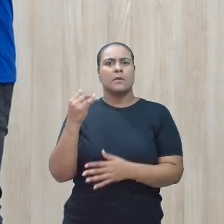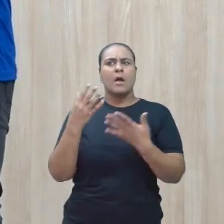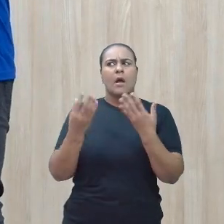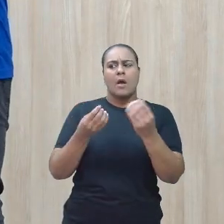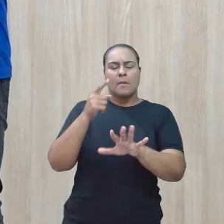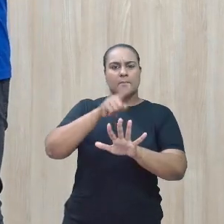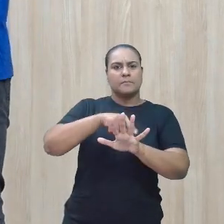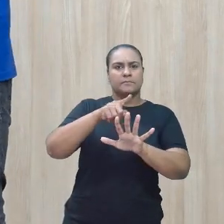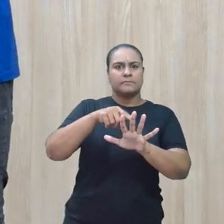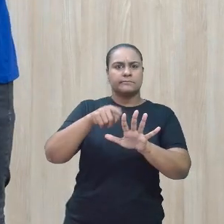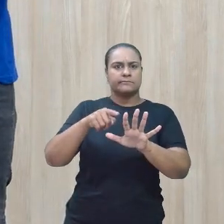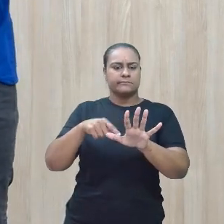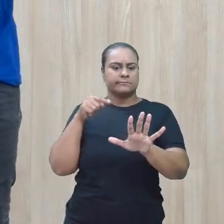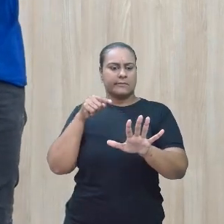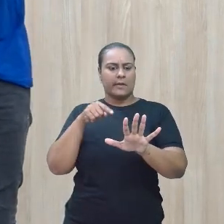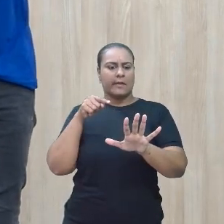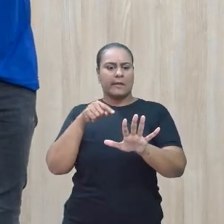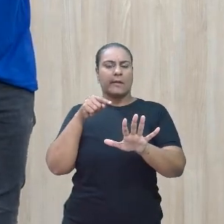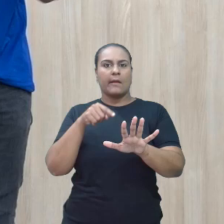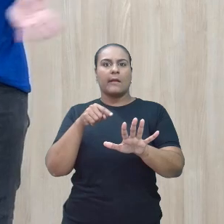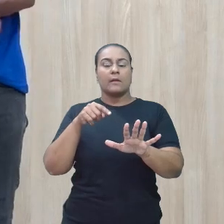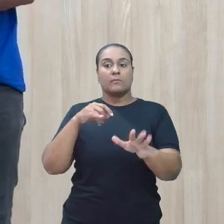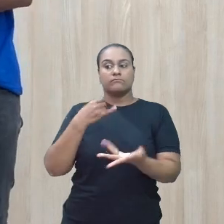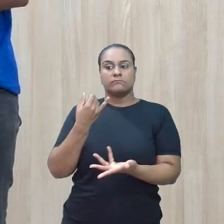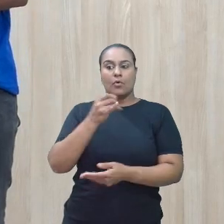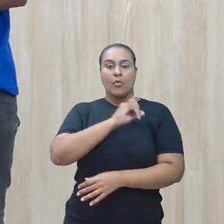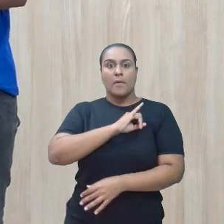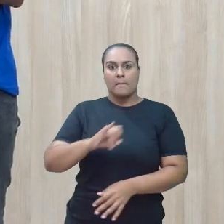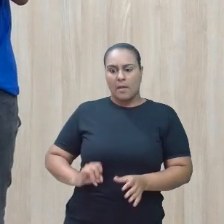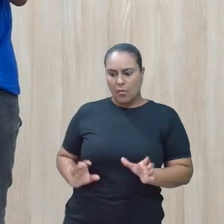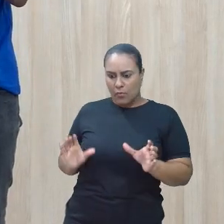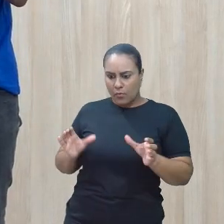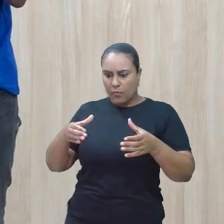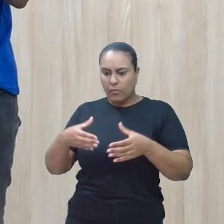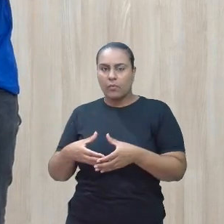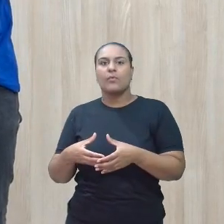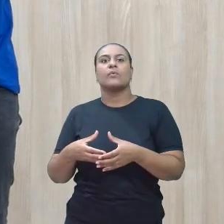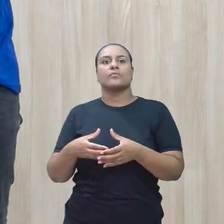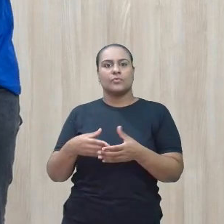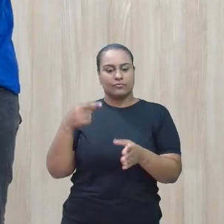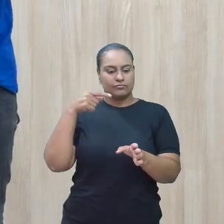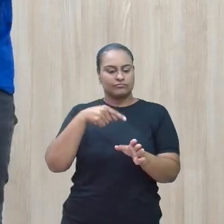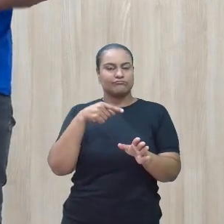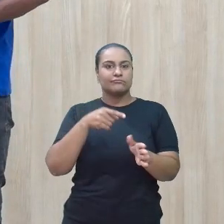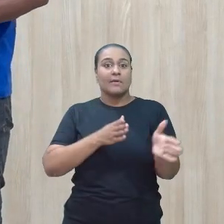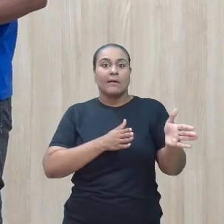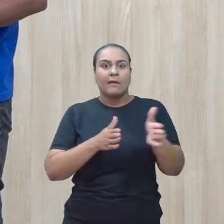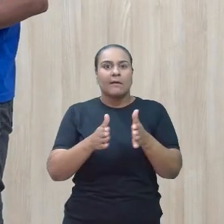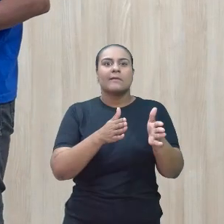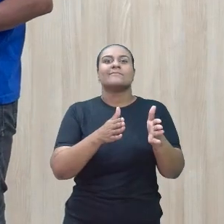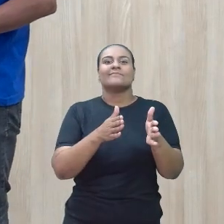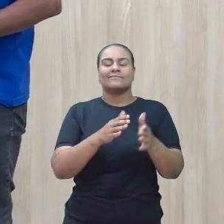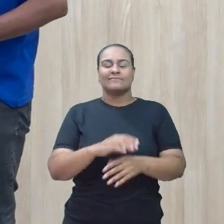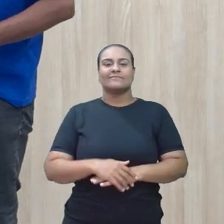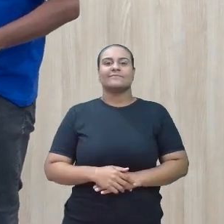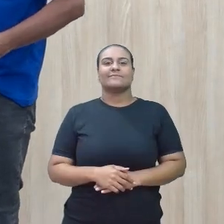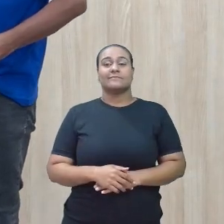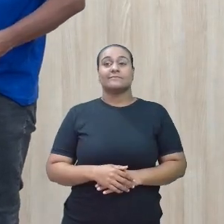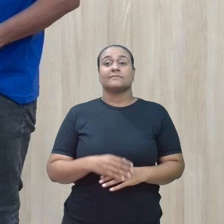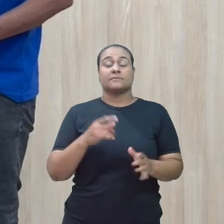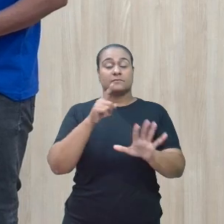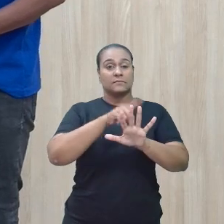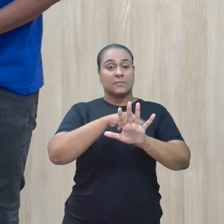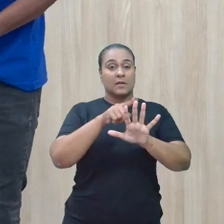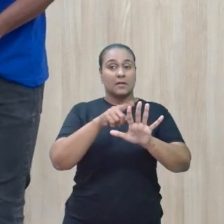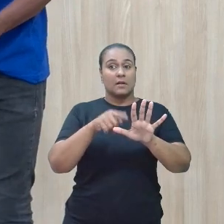calendário era o calendário seguido pelo império todo. O império todo romano, mas o nosso calendário deriva daí, que é o calendário.